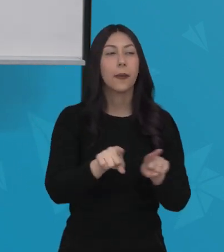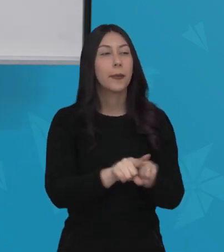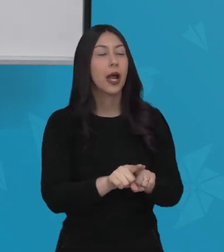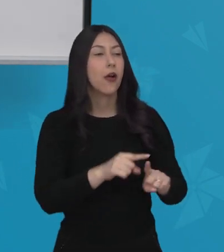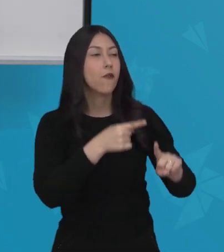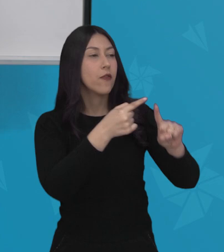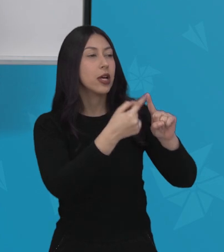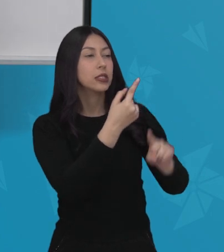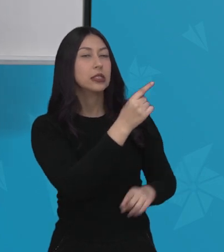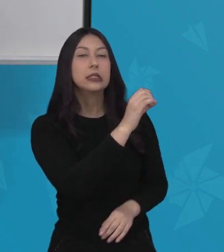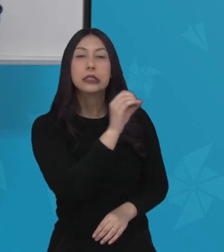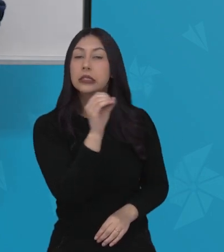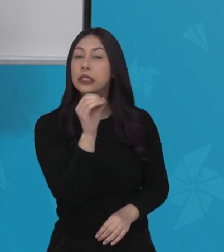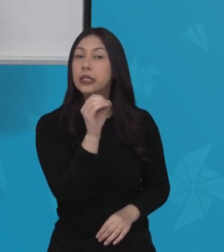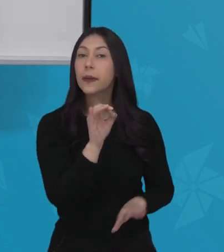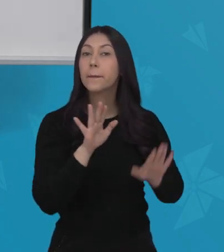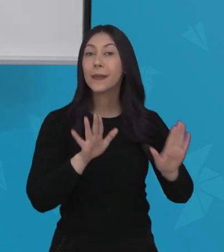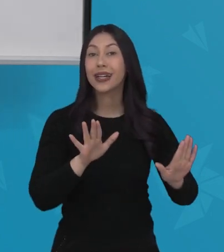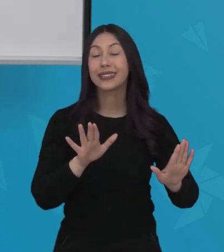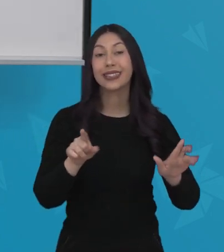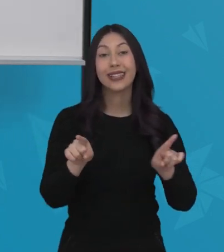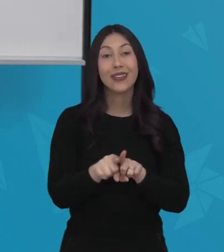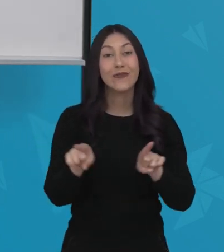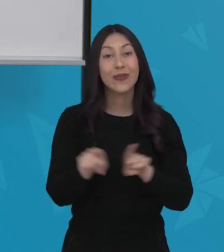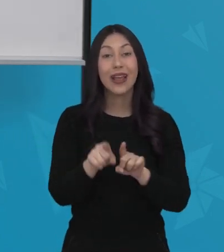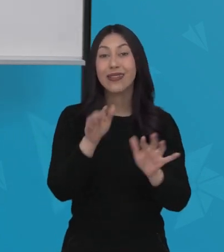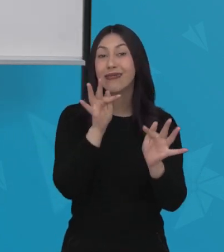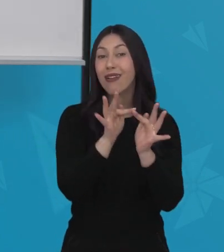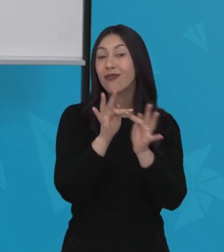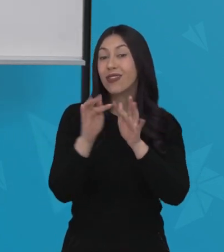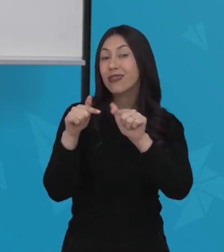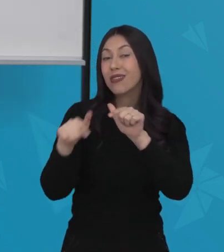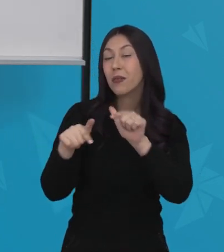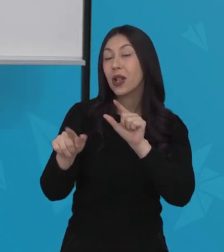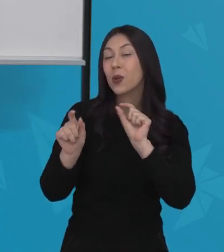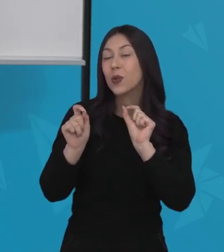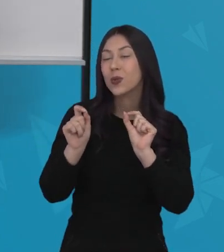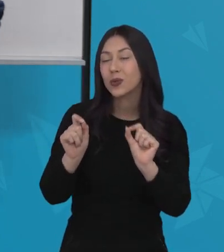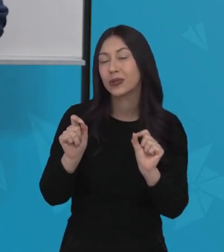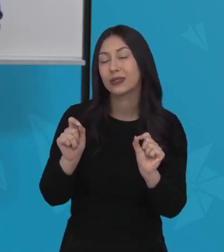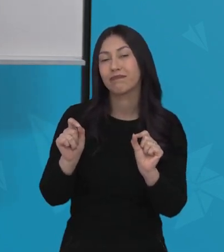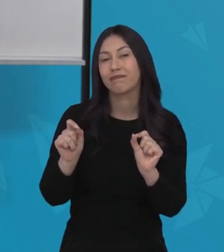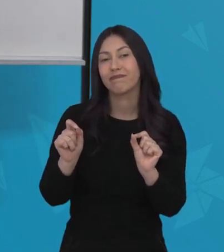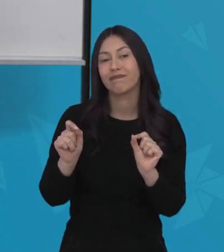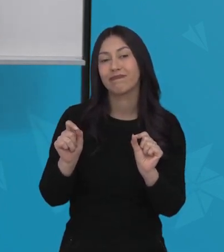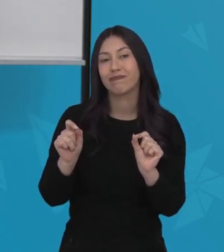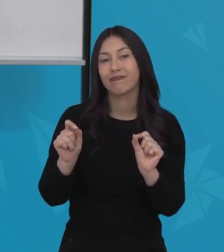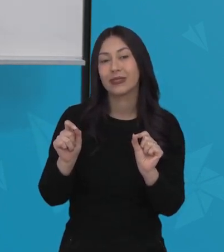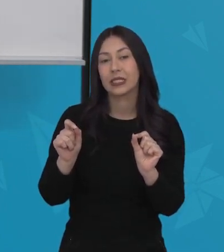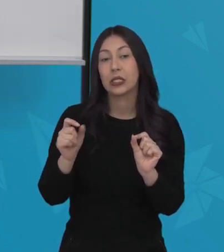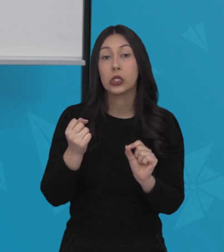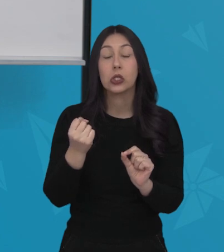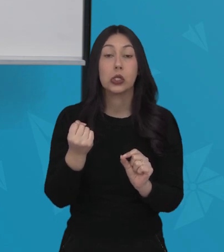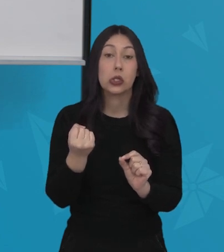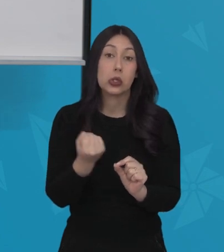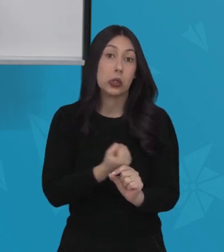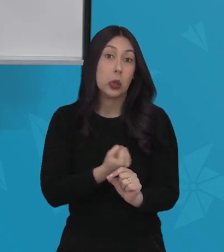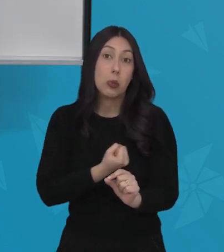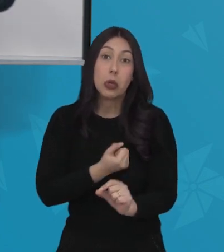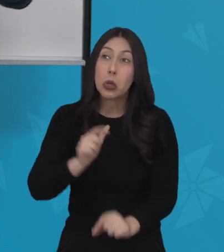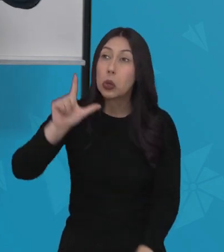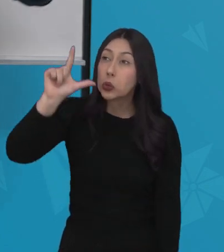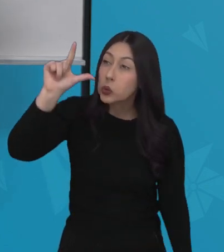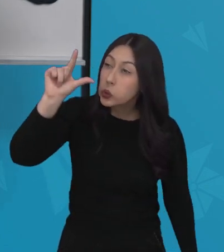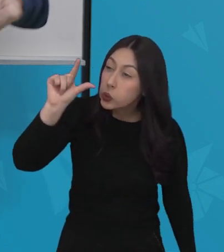100, que são números grandes. Tem outro extremo que a física costuma trabalhar, que é o caso, justamente, dos valores que